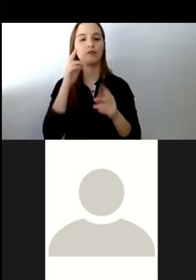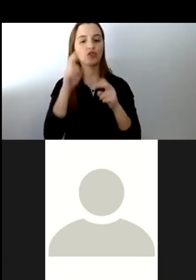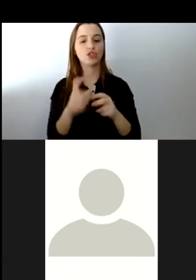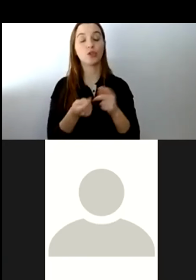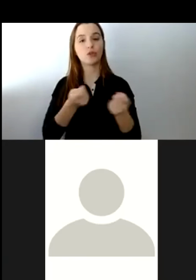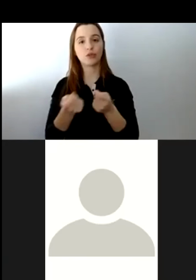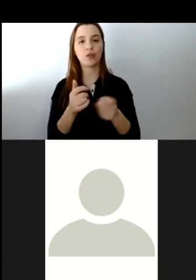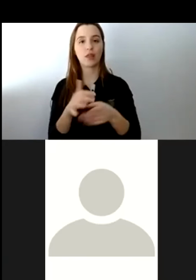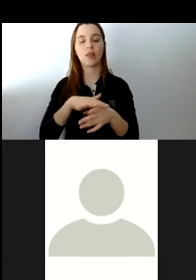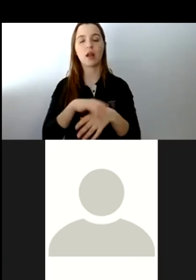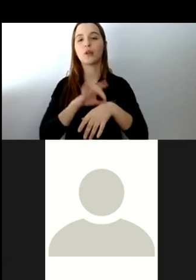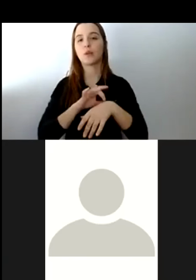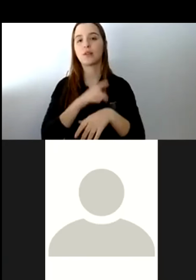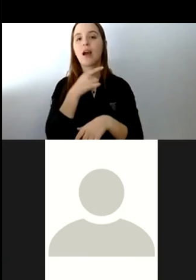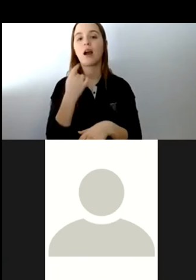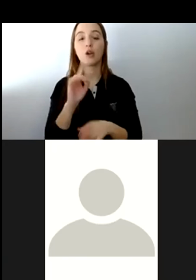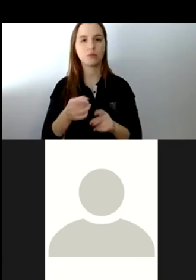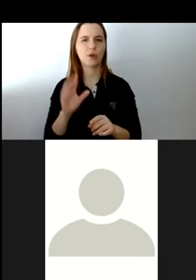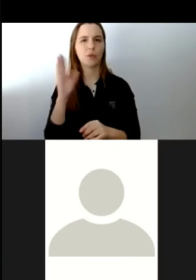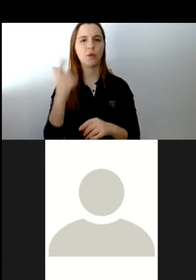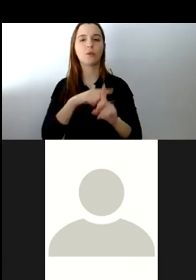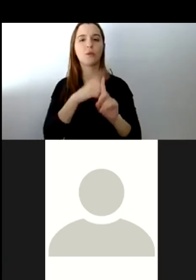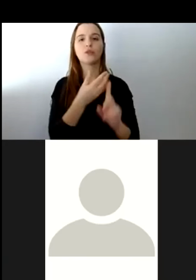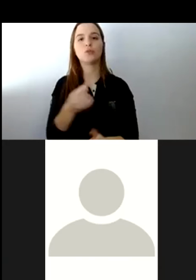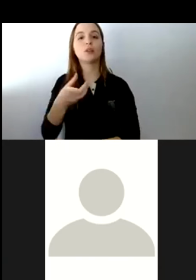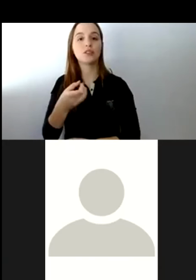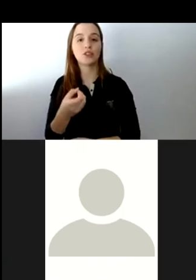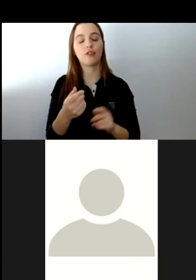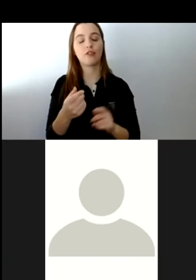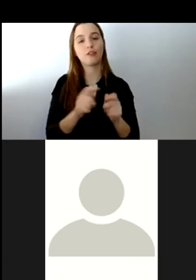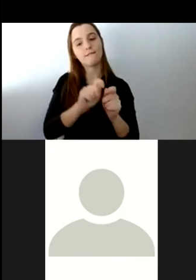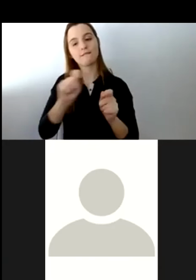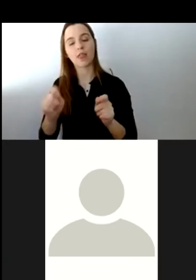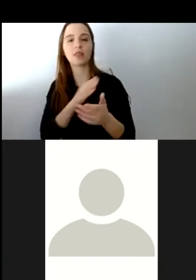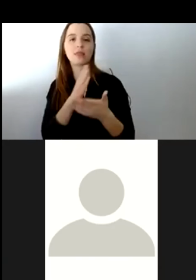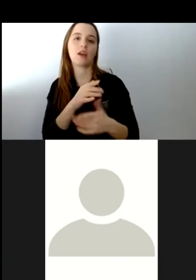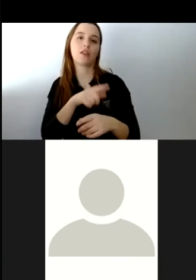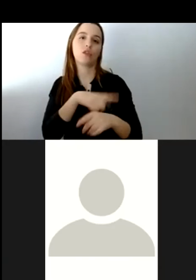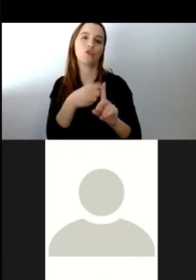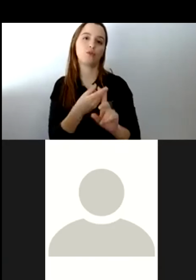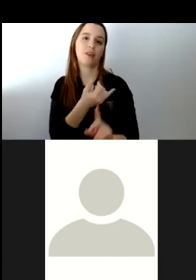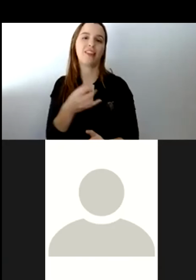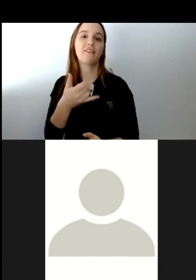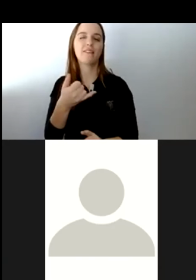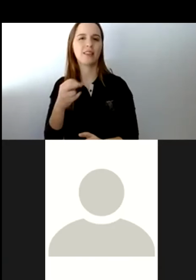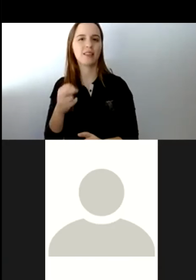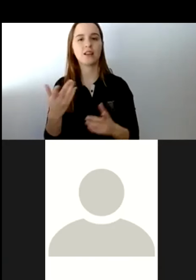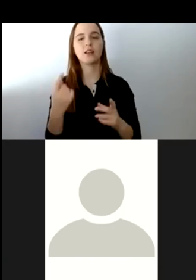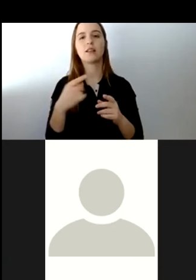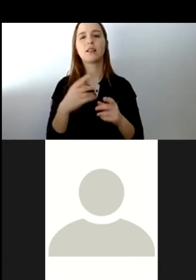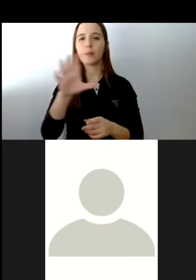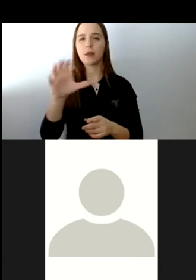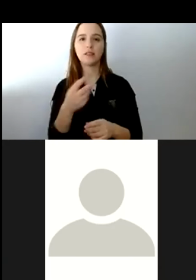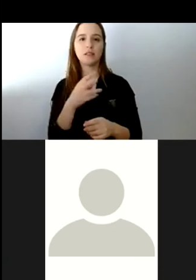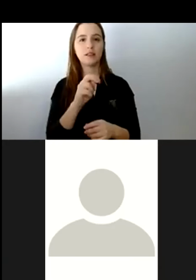doenças raras. Teve início em 2019 e estende-se até 2023. envolve 35 países europeus e também